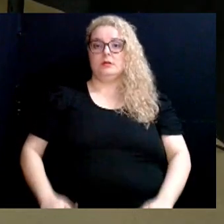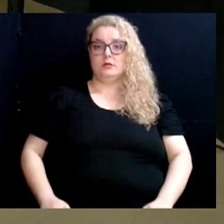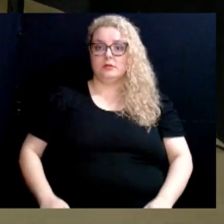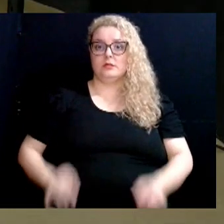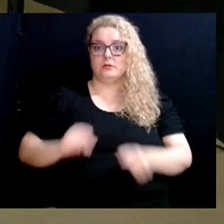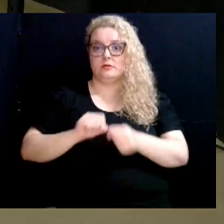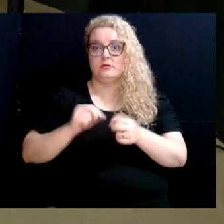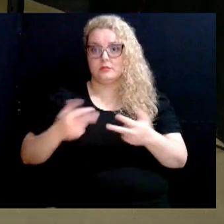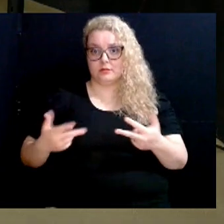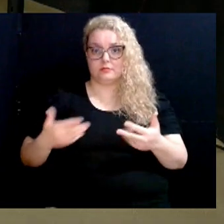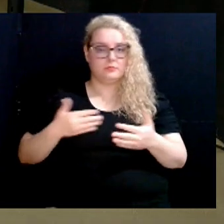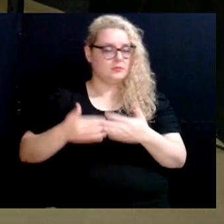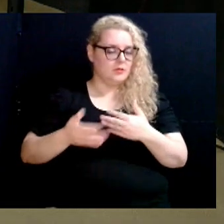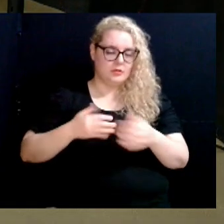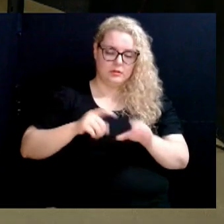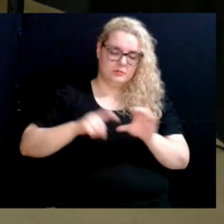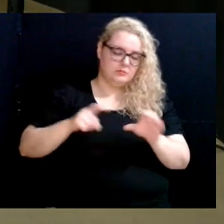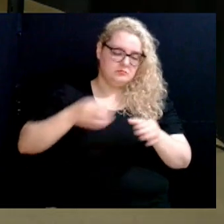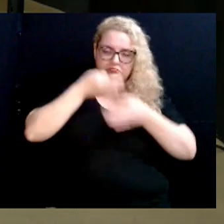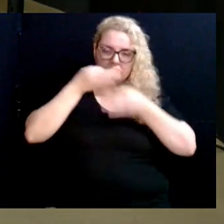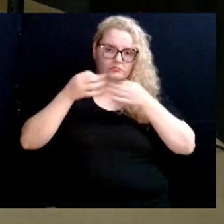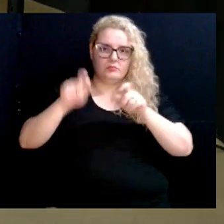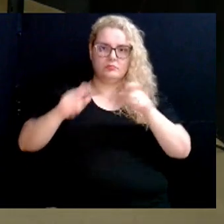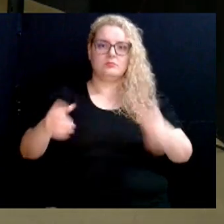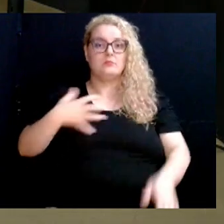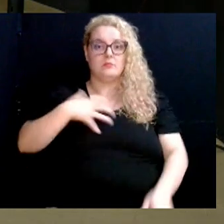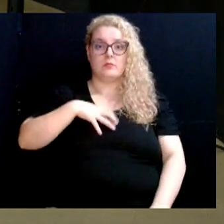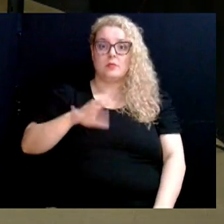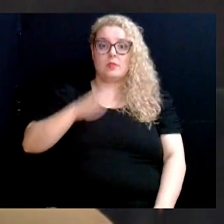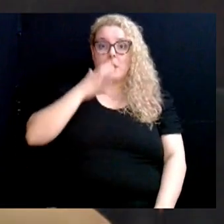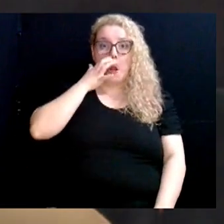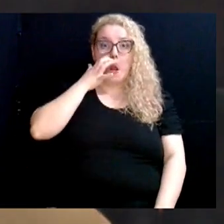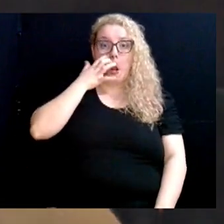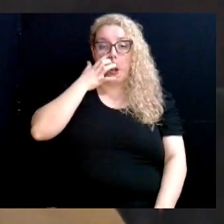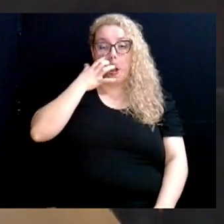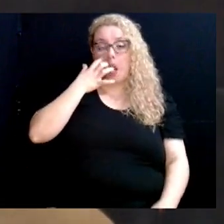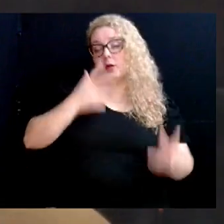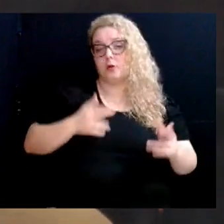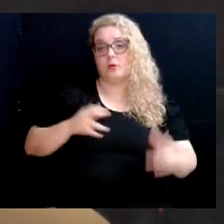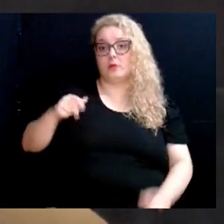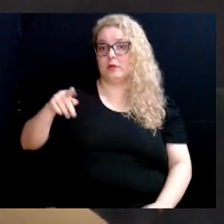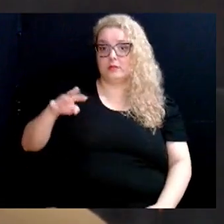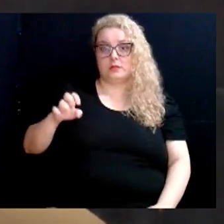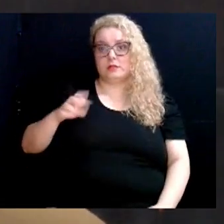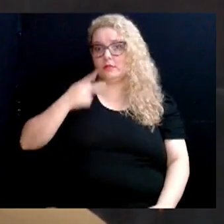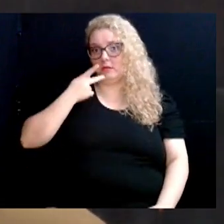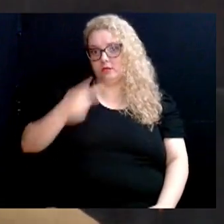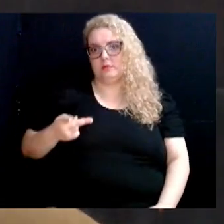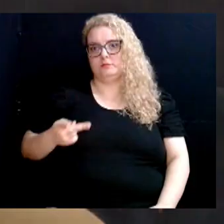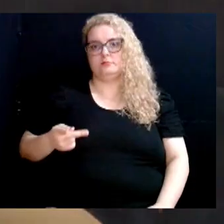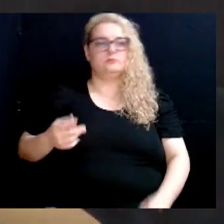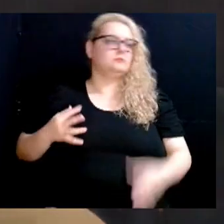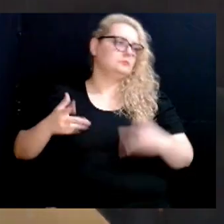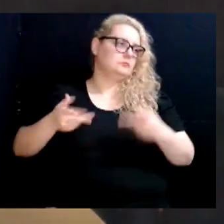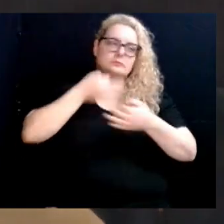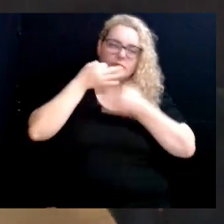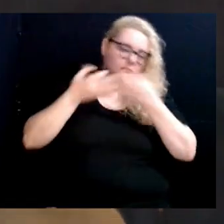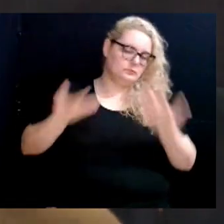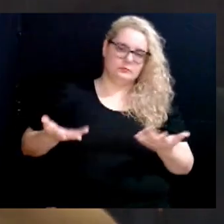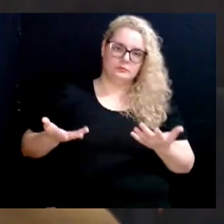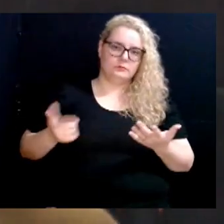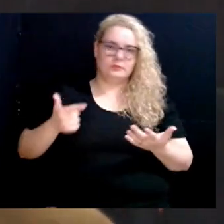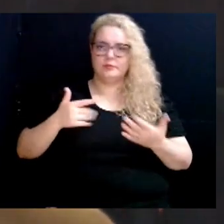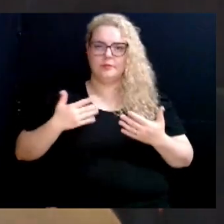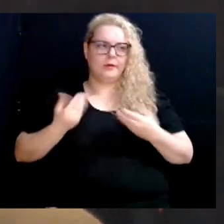algo independente da opinião dos outros. Exatamente, porque que nem o André falou, todo mundo vai ter uma opinião sobre aquilo. E não tem como a gente agradar